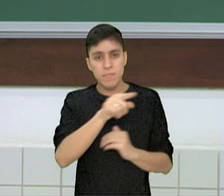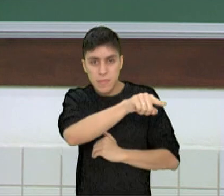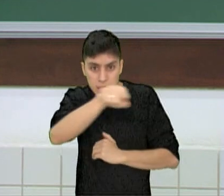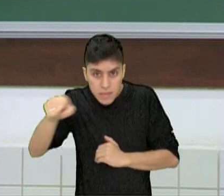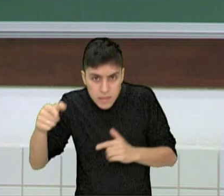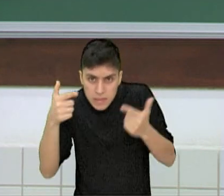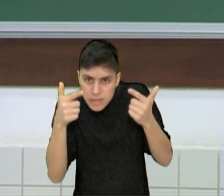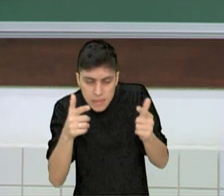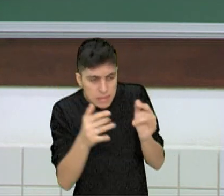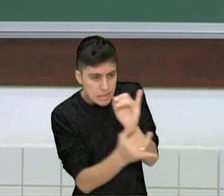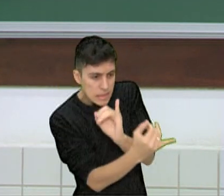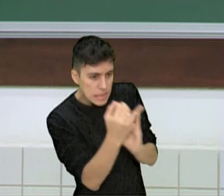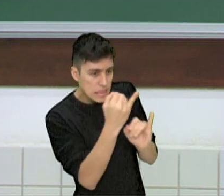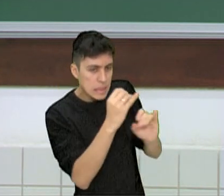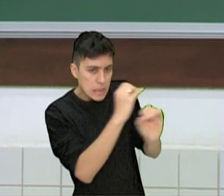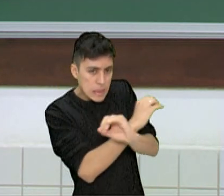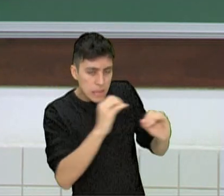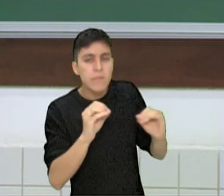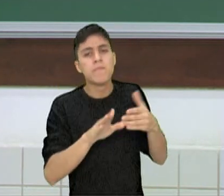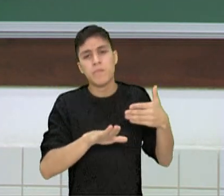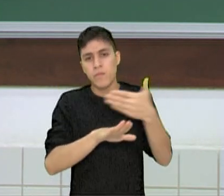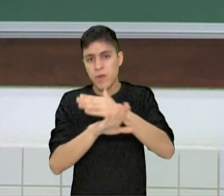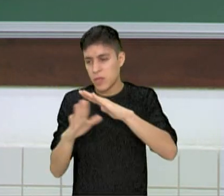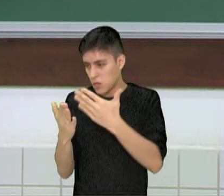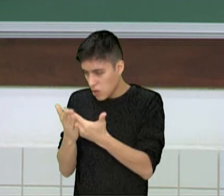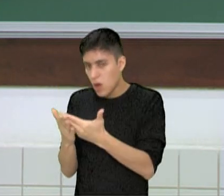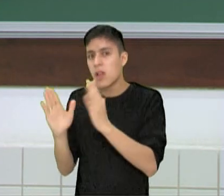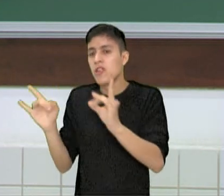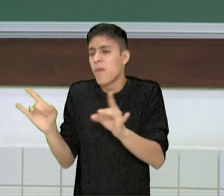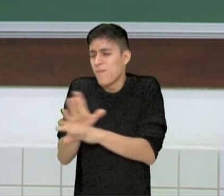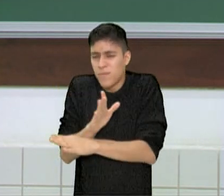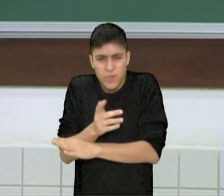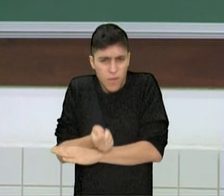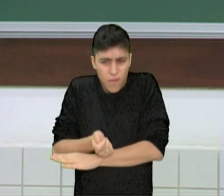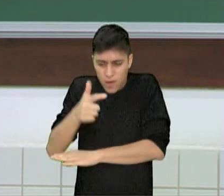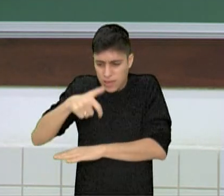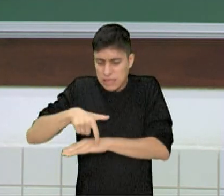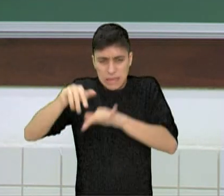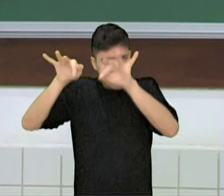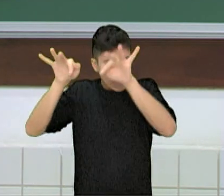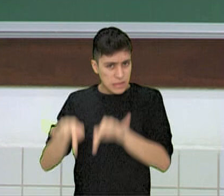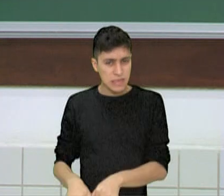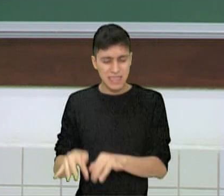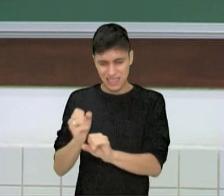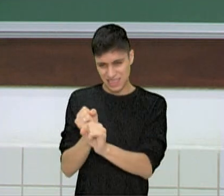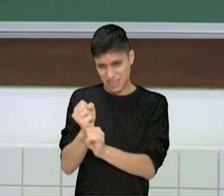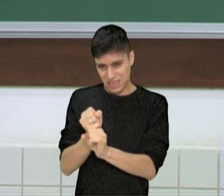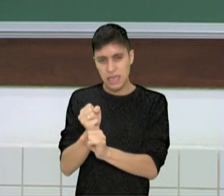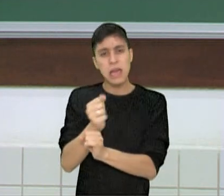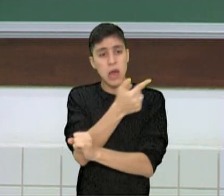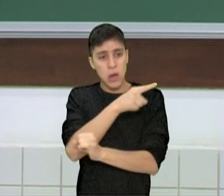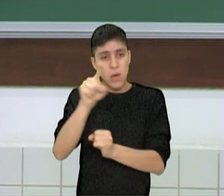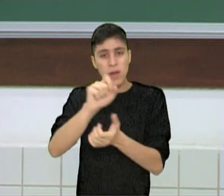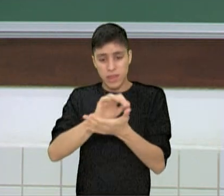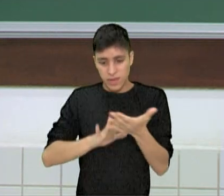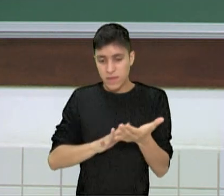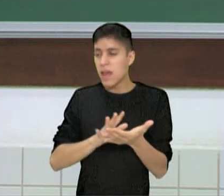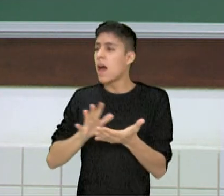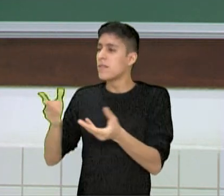às plataformas do Class, vai no seu colégio, está chegando já ao final, gente. Vai lá e busca as últimas atividades agora